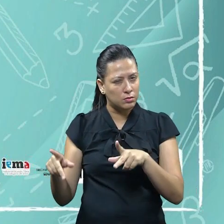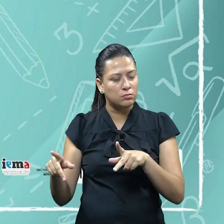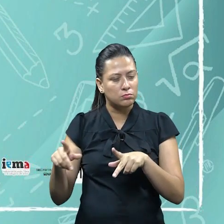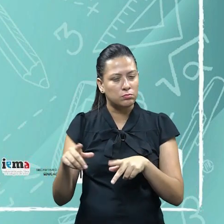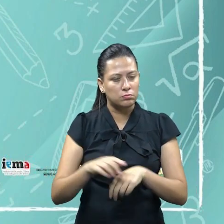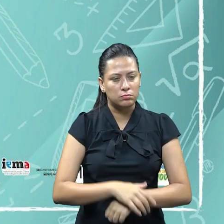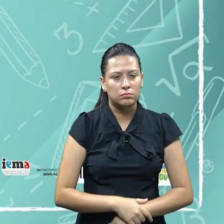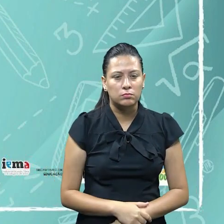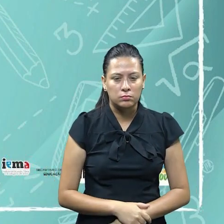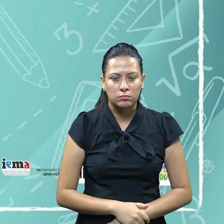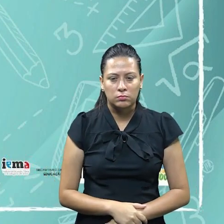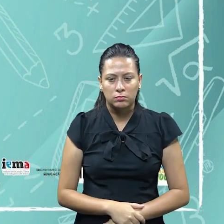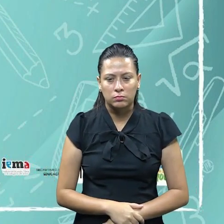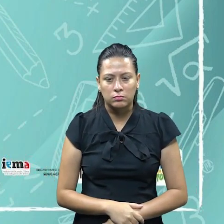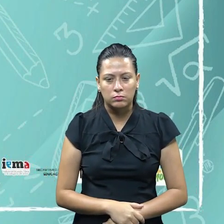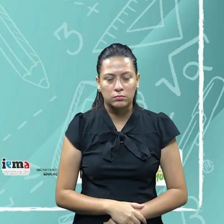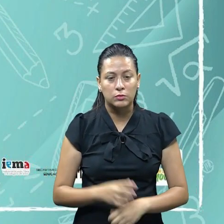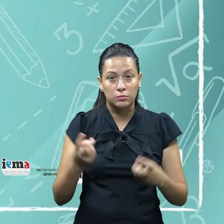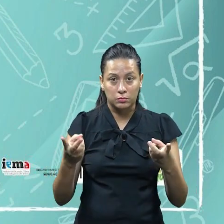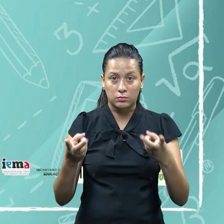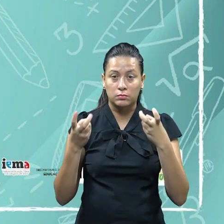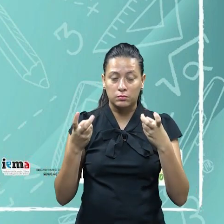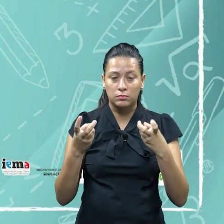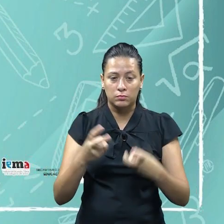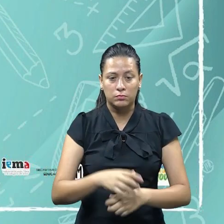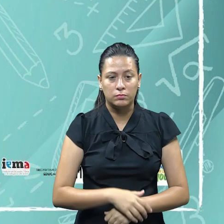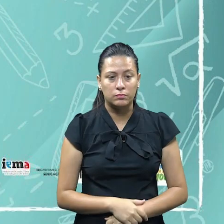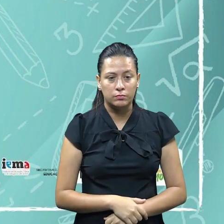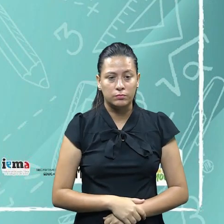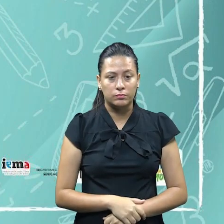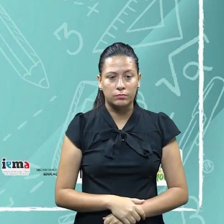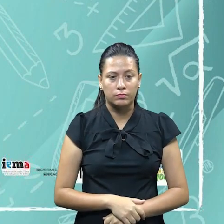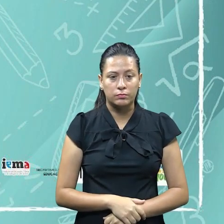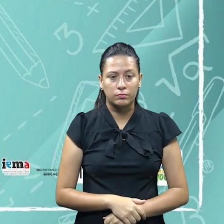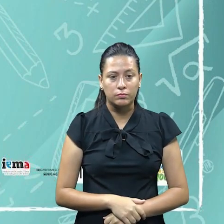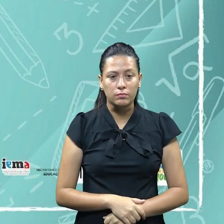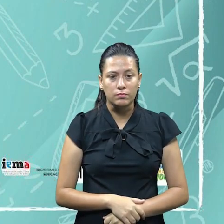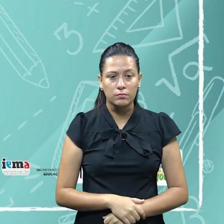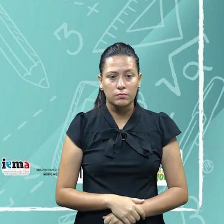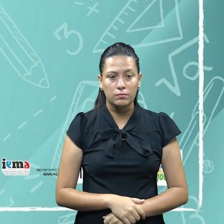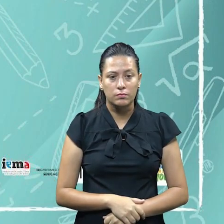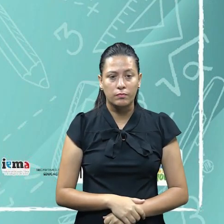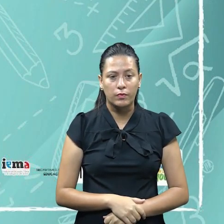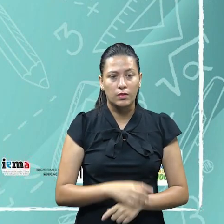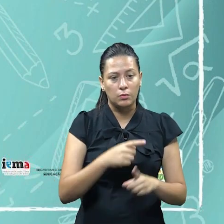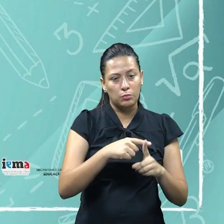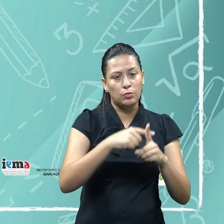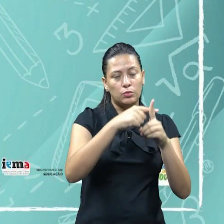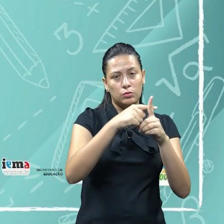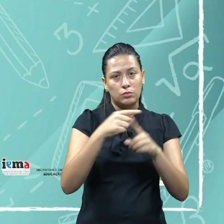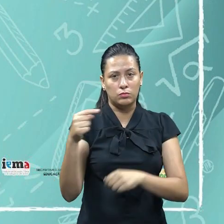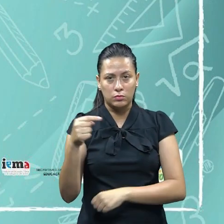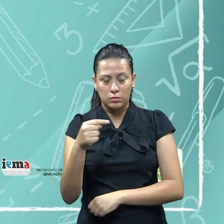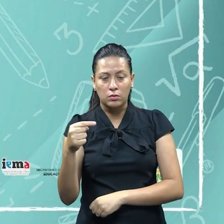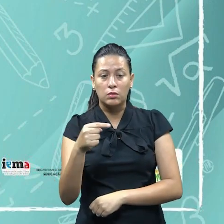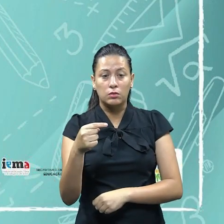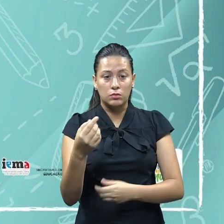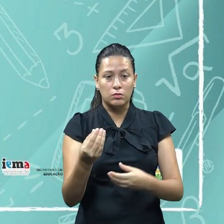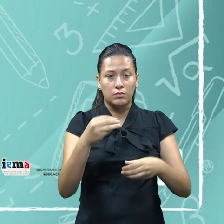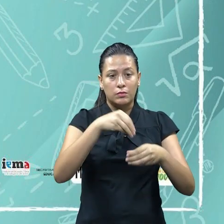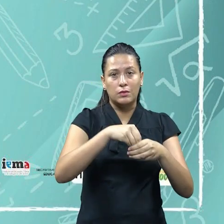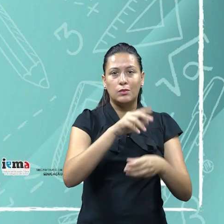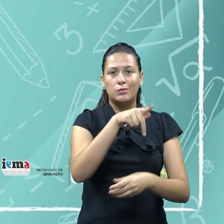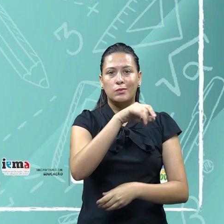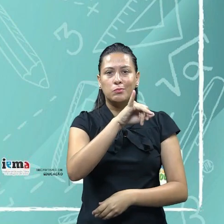potencial. Na imagem aqui, vocês podem ver, é uma pilha em que nós temos o positivo e o negativo. Ali também